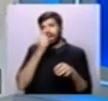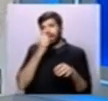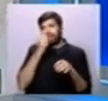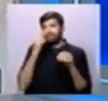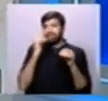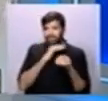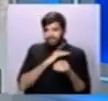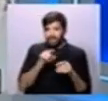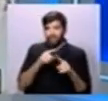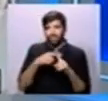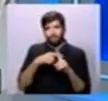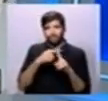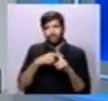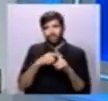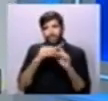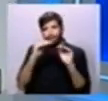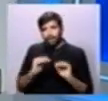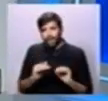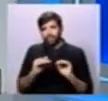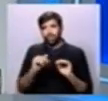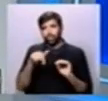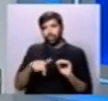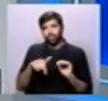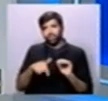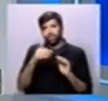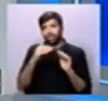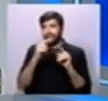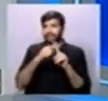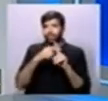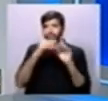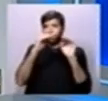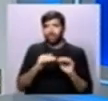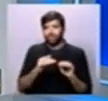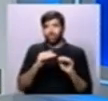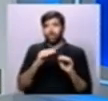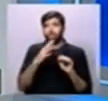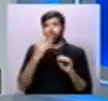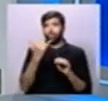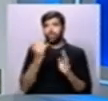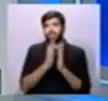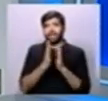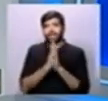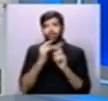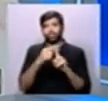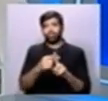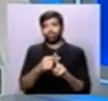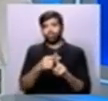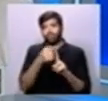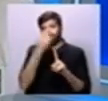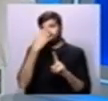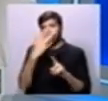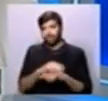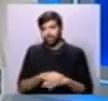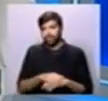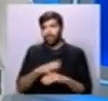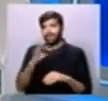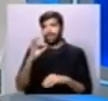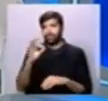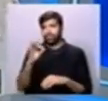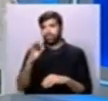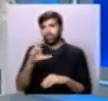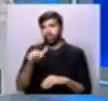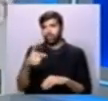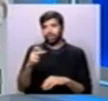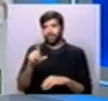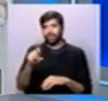frio, temperaturas baixas hoje, com uma descida da temperatura para 12 graus em Santa Cruz das Flores, 14 graus na Ordem